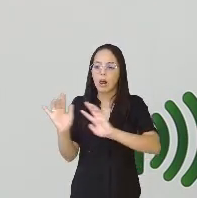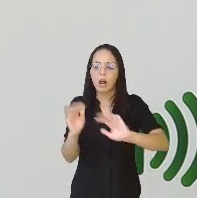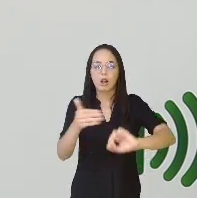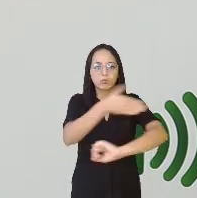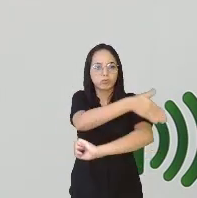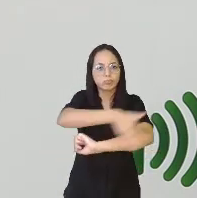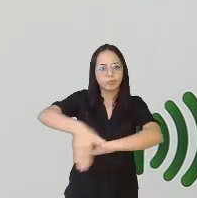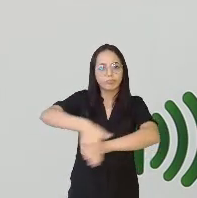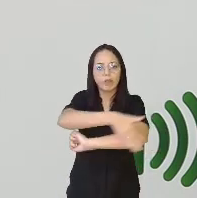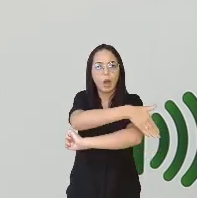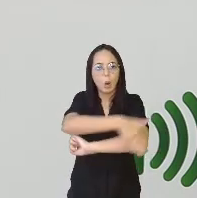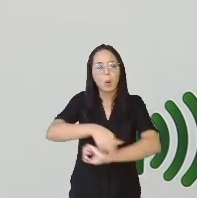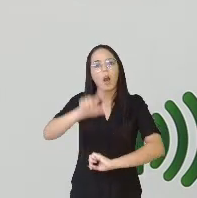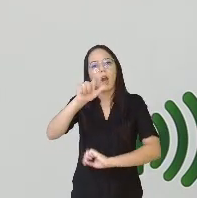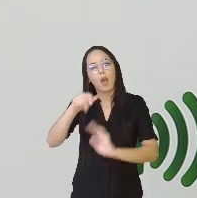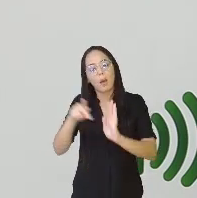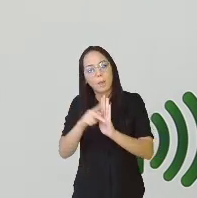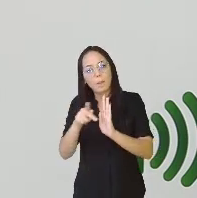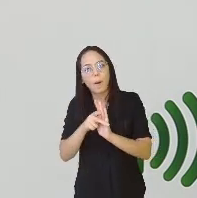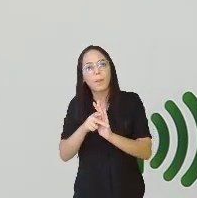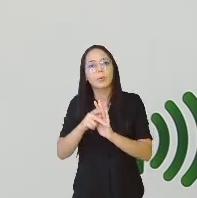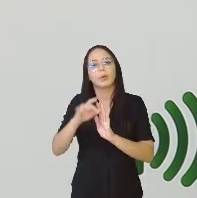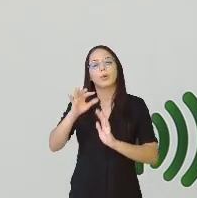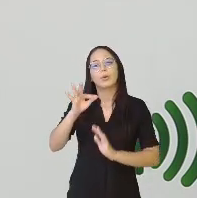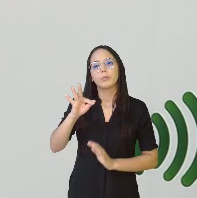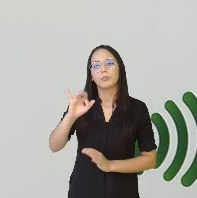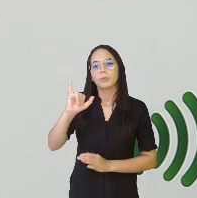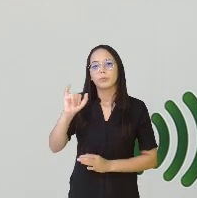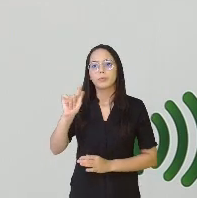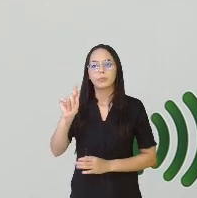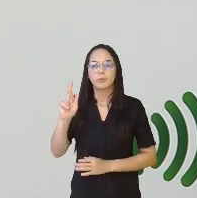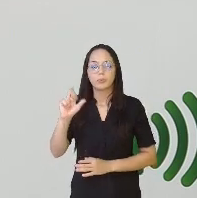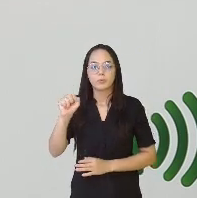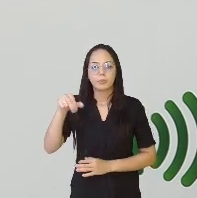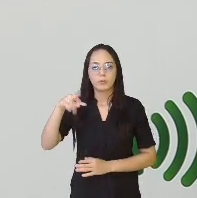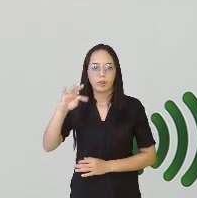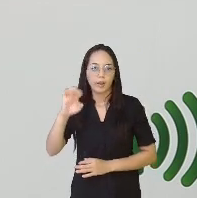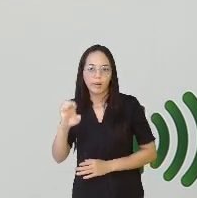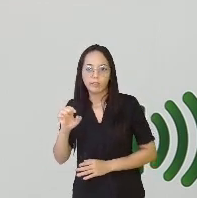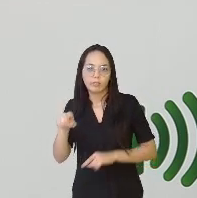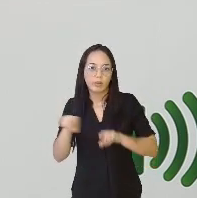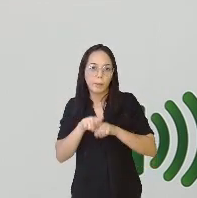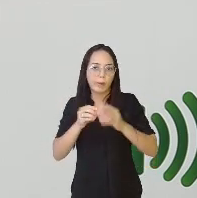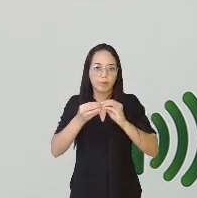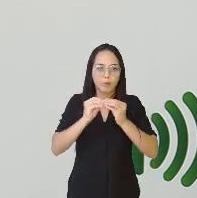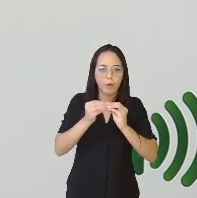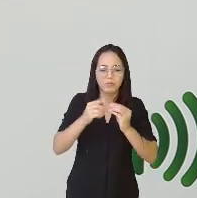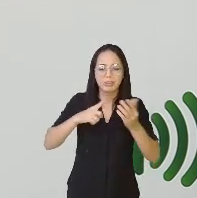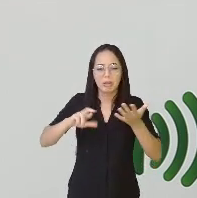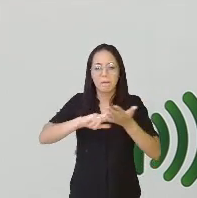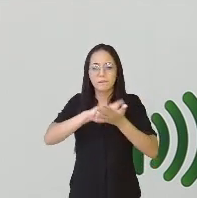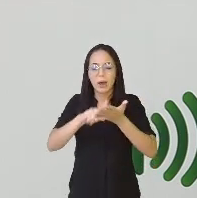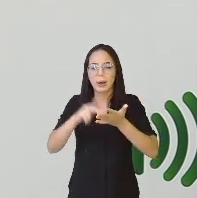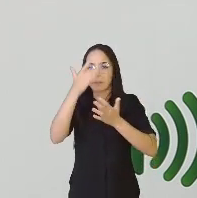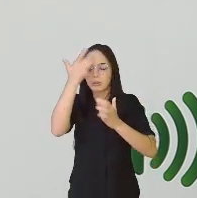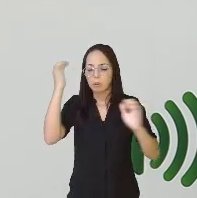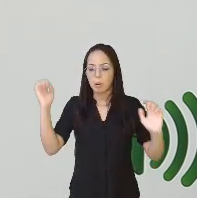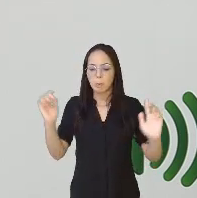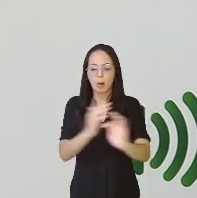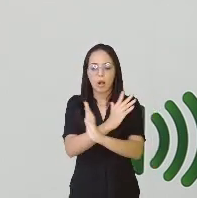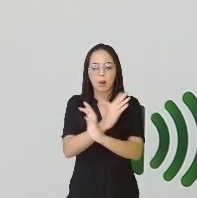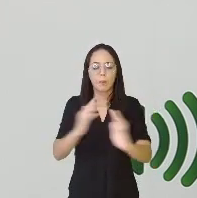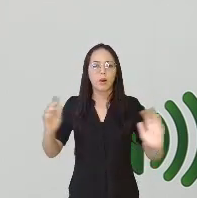os figurantes. Na novela também aparece, alguém vai ao shopping, então naquele meio ali nas lojas tem várias pessoas circulando,